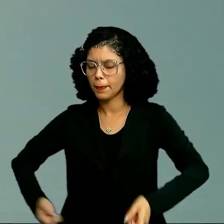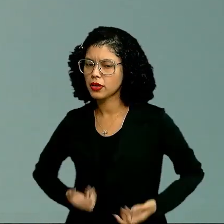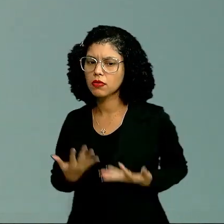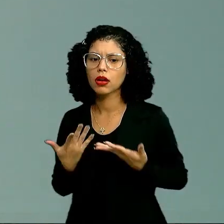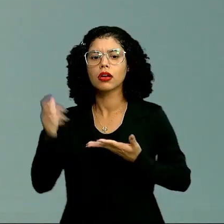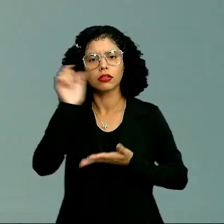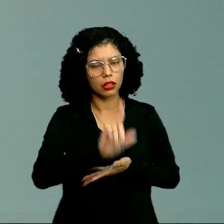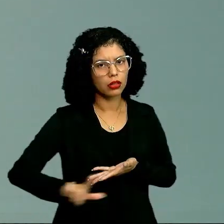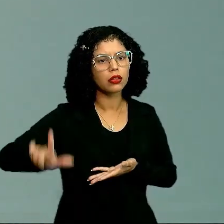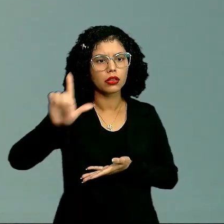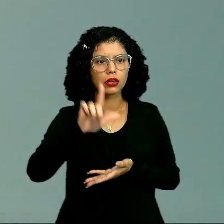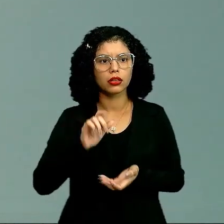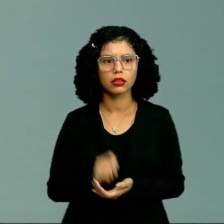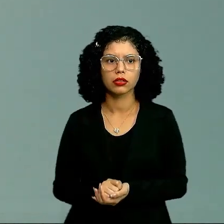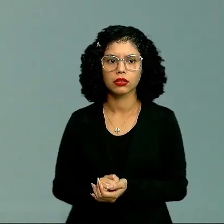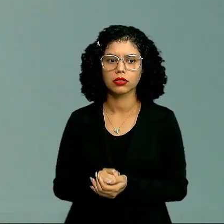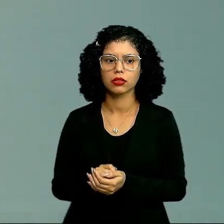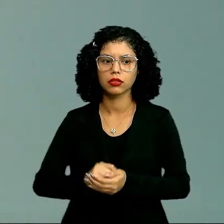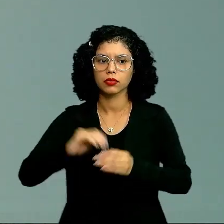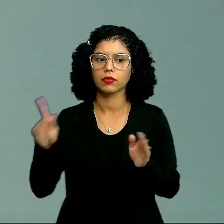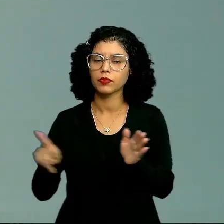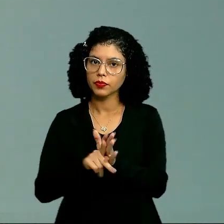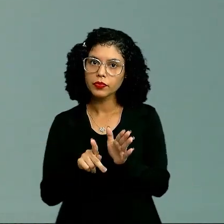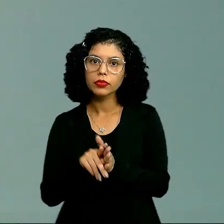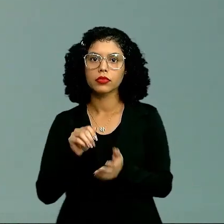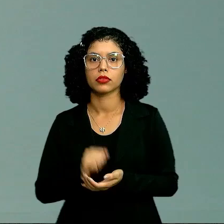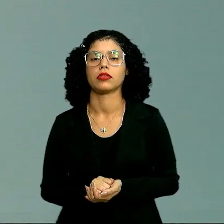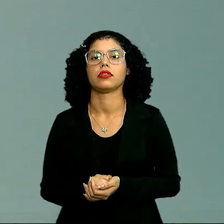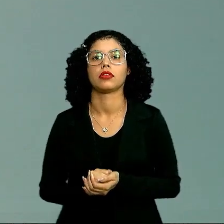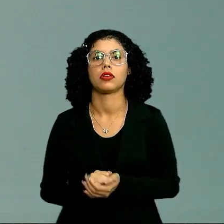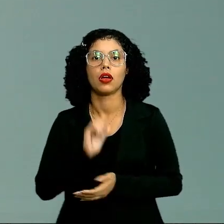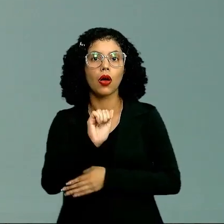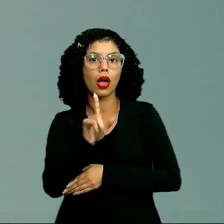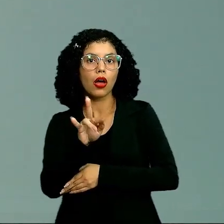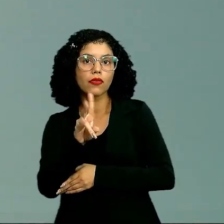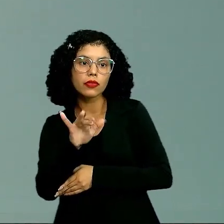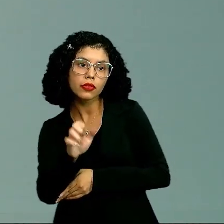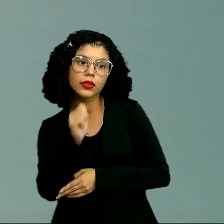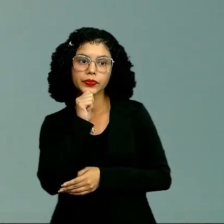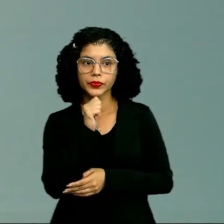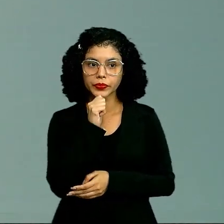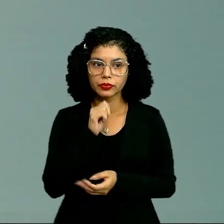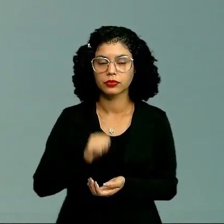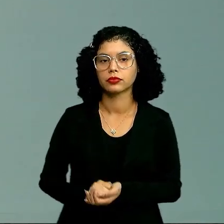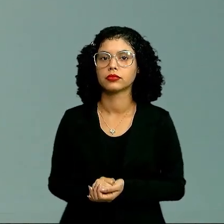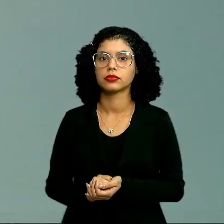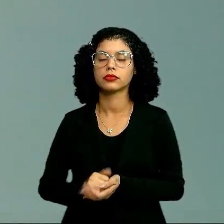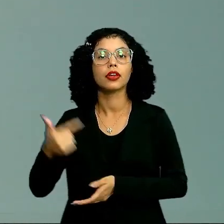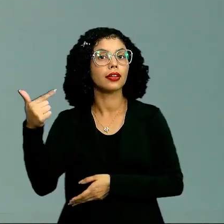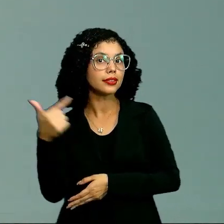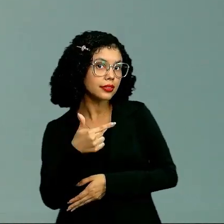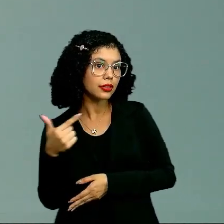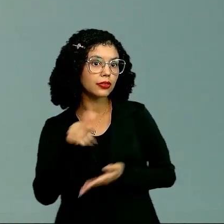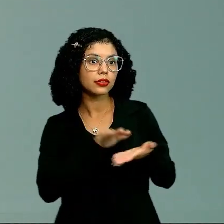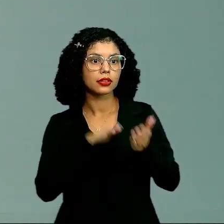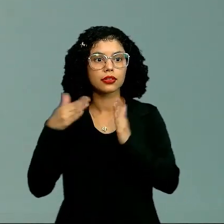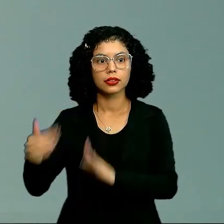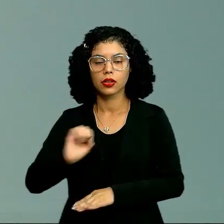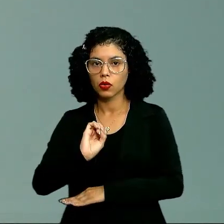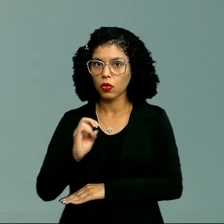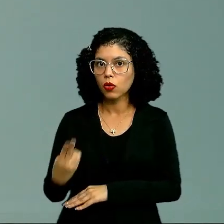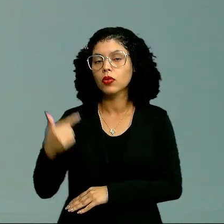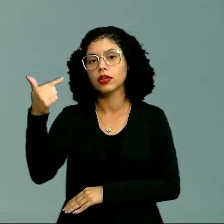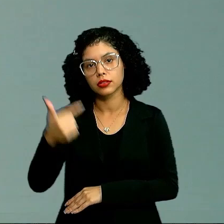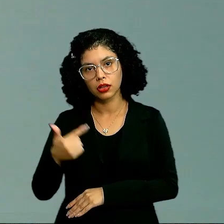manifestação literária ele se encaixa. Então, o Álvares de Azevedo, ele se encaixa na segunda fase ou